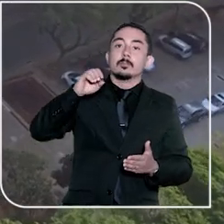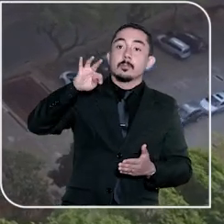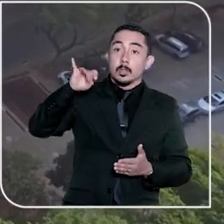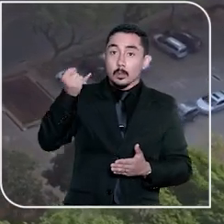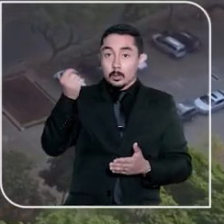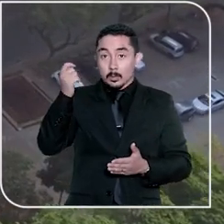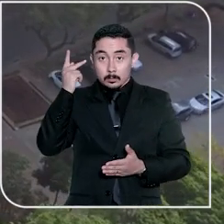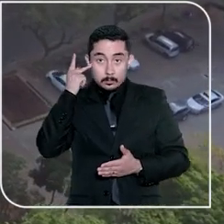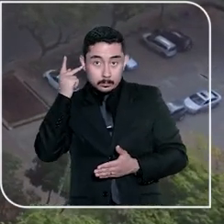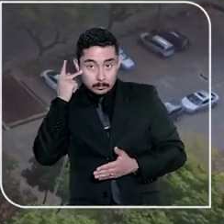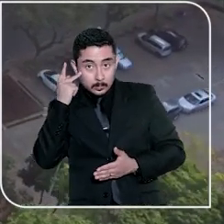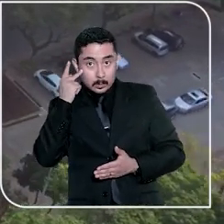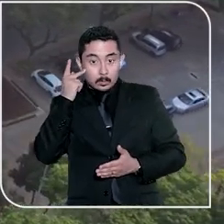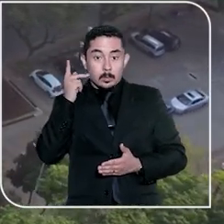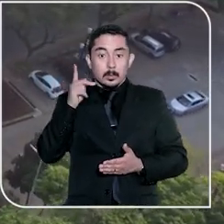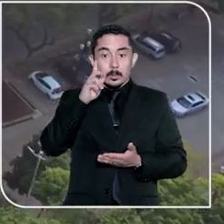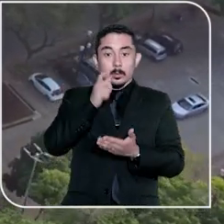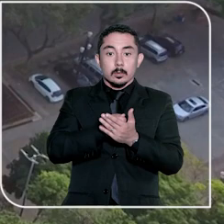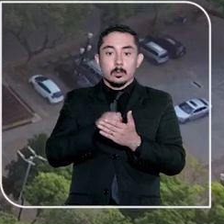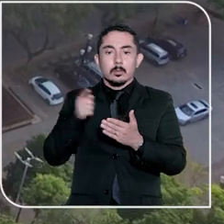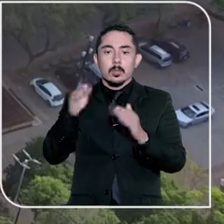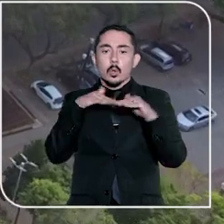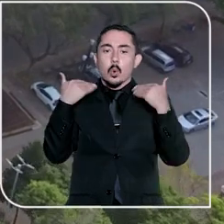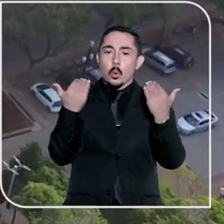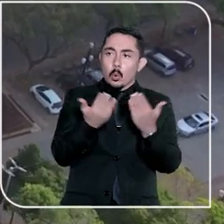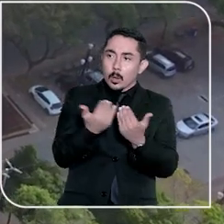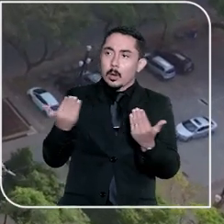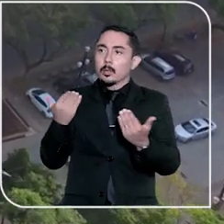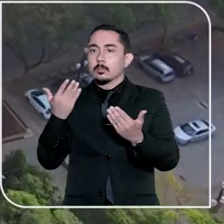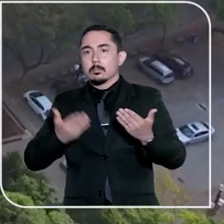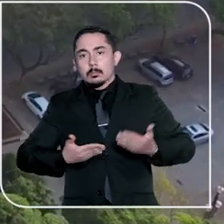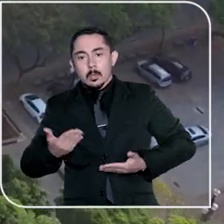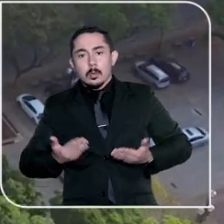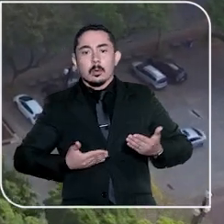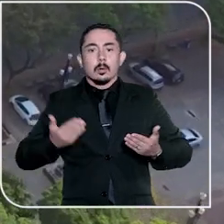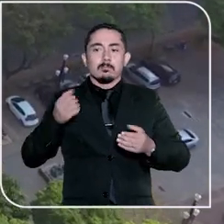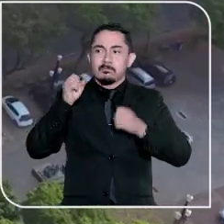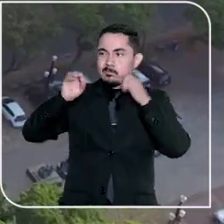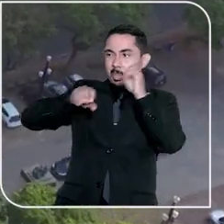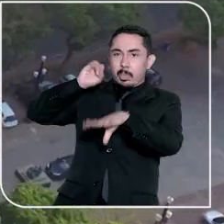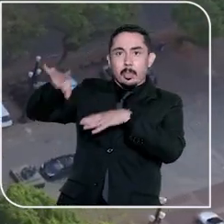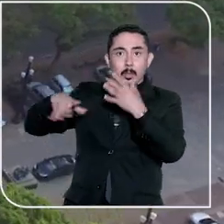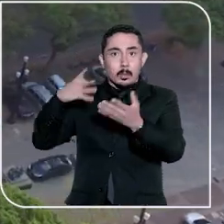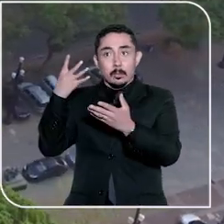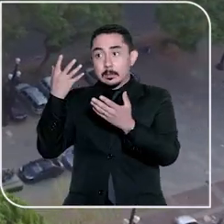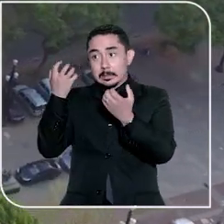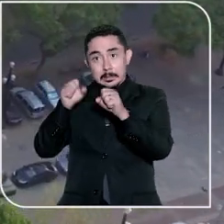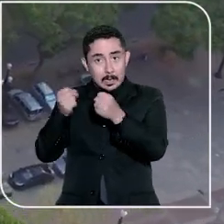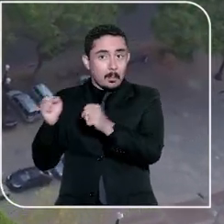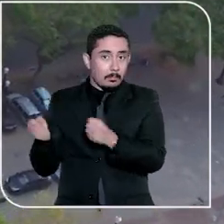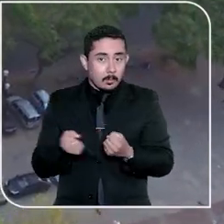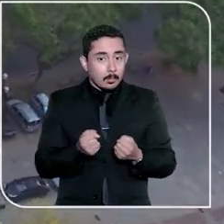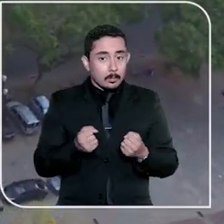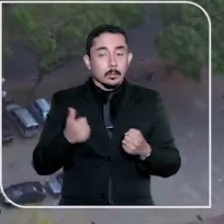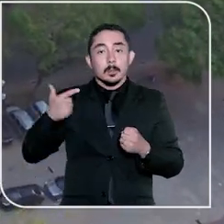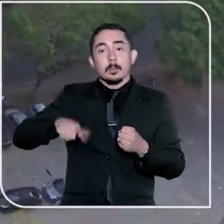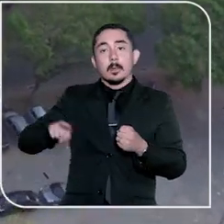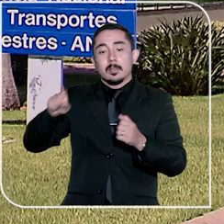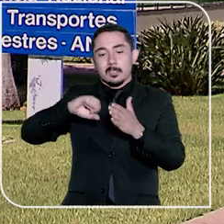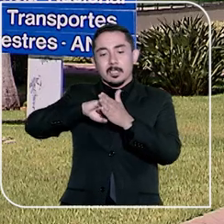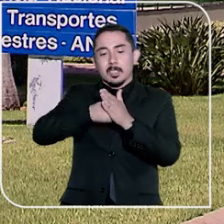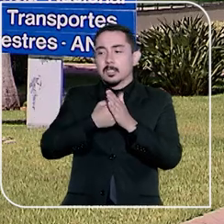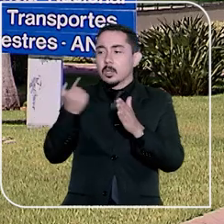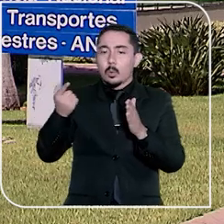ainda explica que o atual cenário com greve de funcionários depredação de veículos e o cancelamento da concessão de